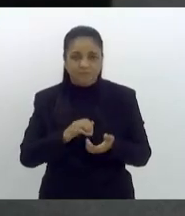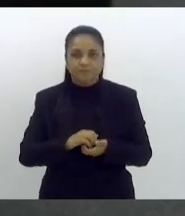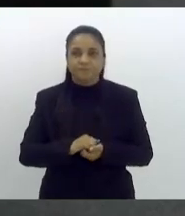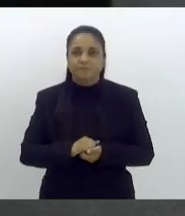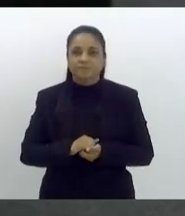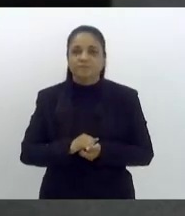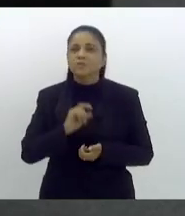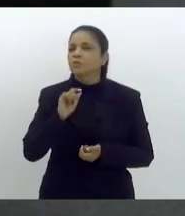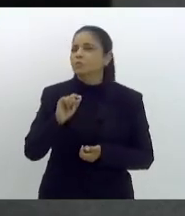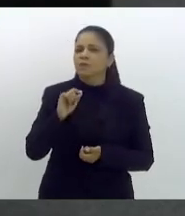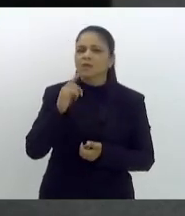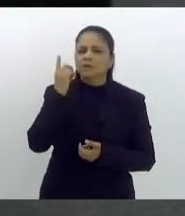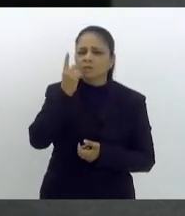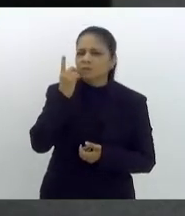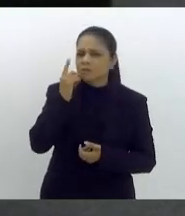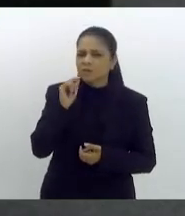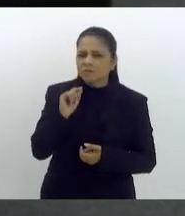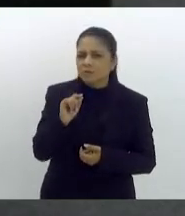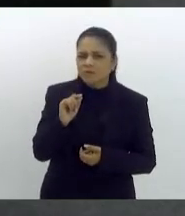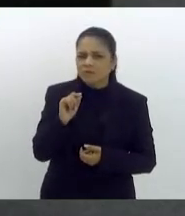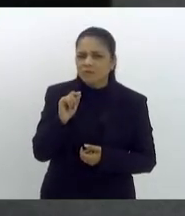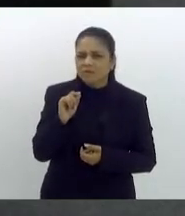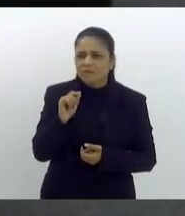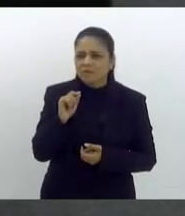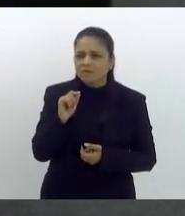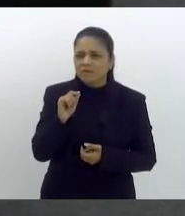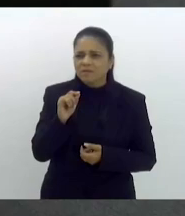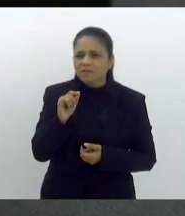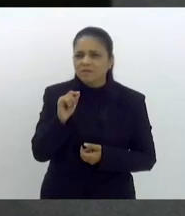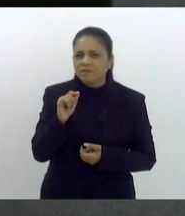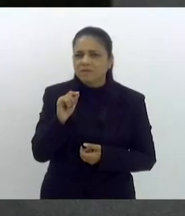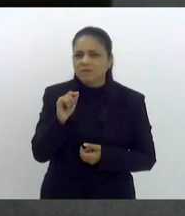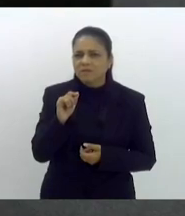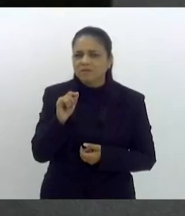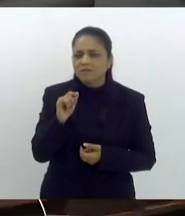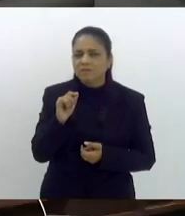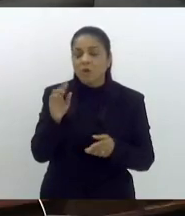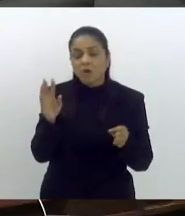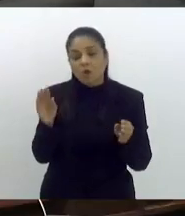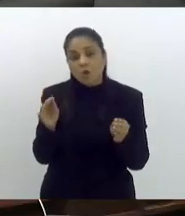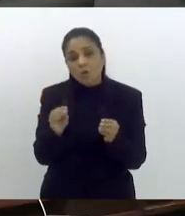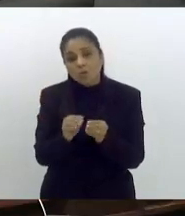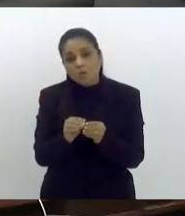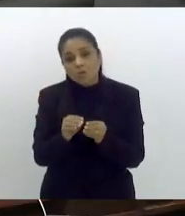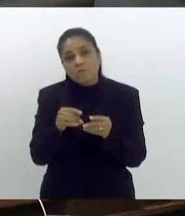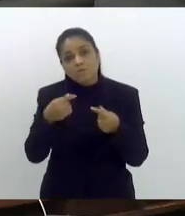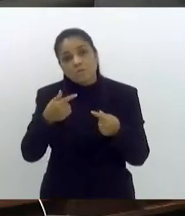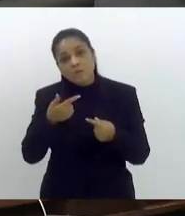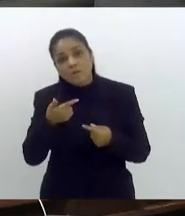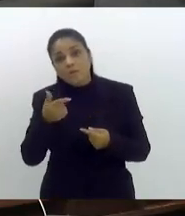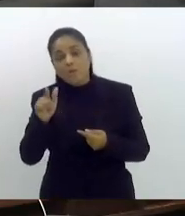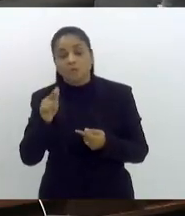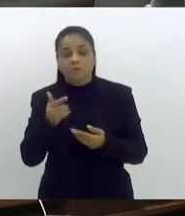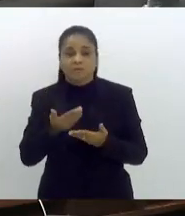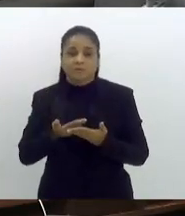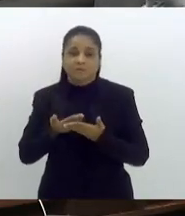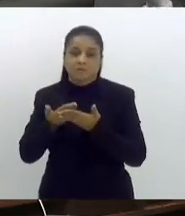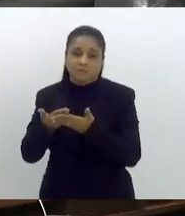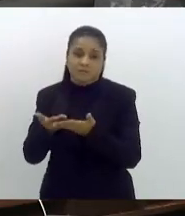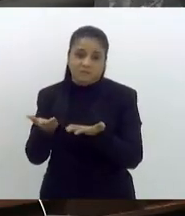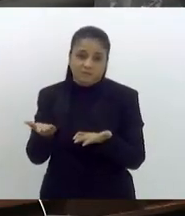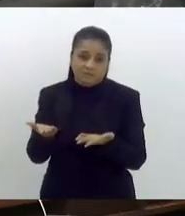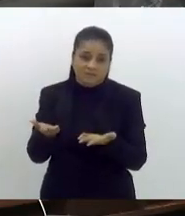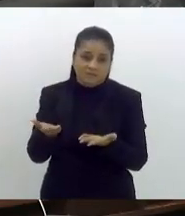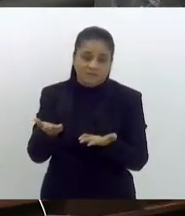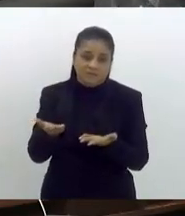que que houve deputada não é para só para concluir porque tem outras bancadas para encaminhar Mas pode fazer